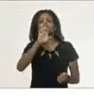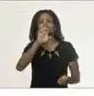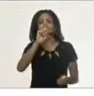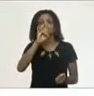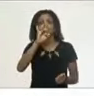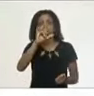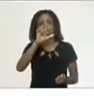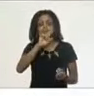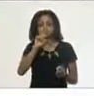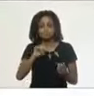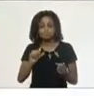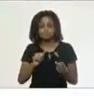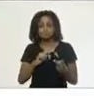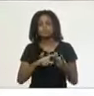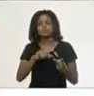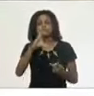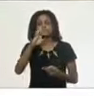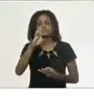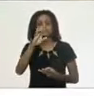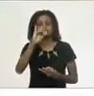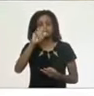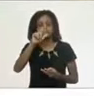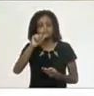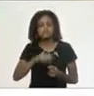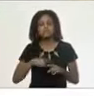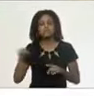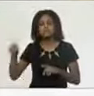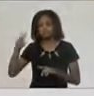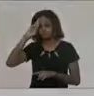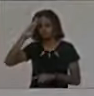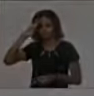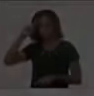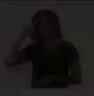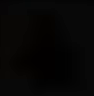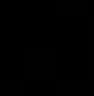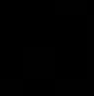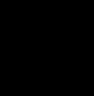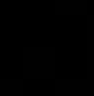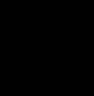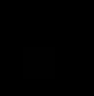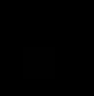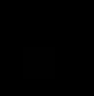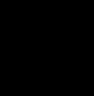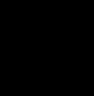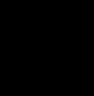Lopes, mulheres agredidas por segurança a mando do coronel Marcos Paz, presidente.